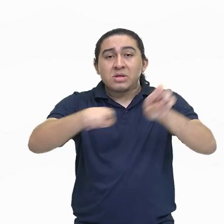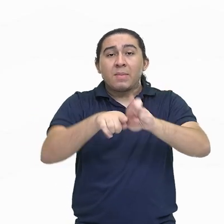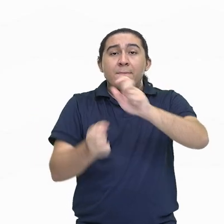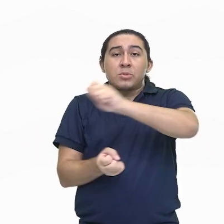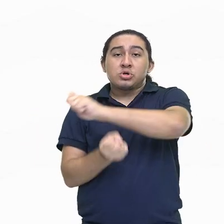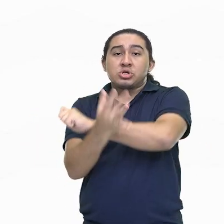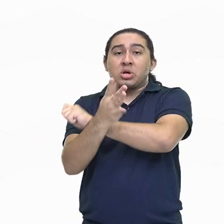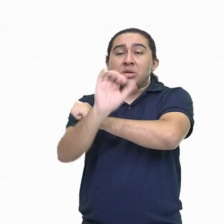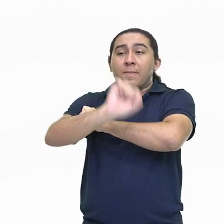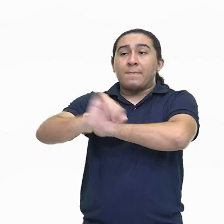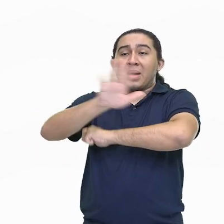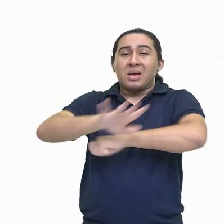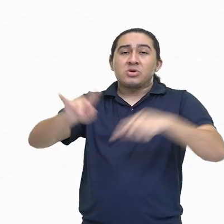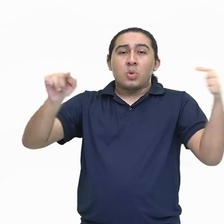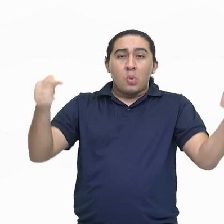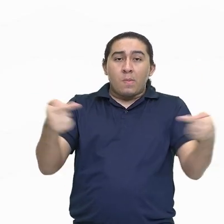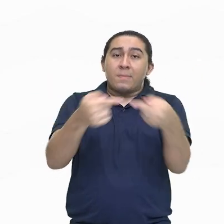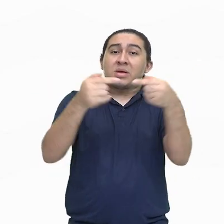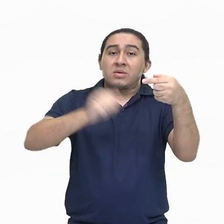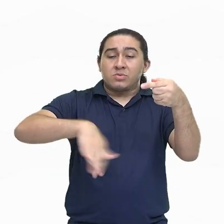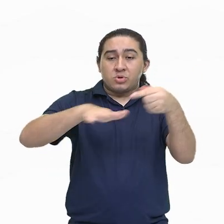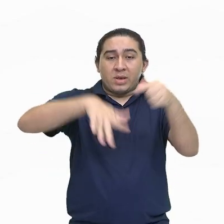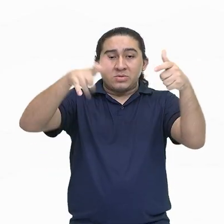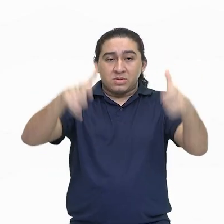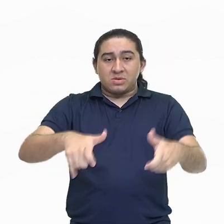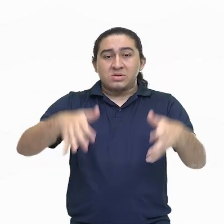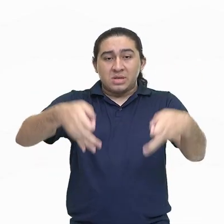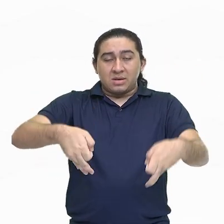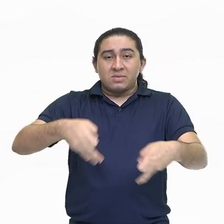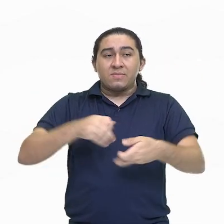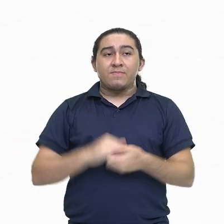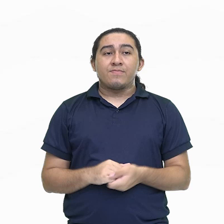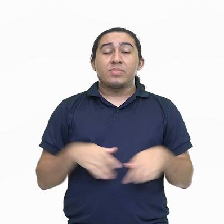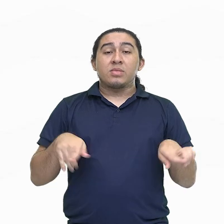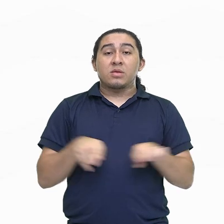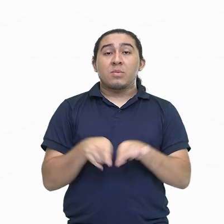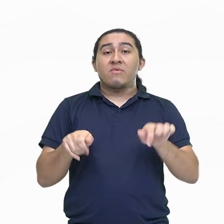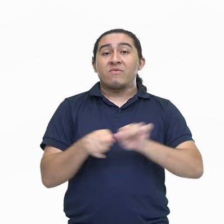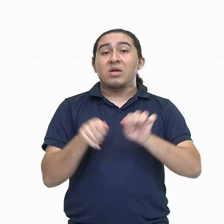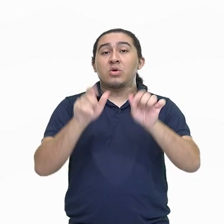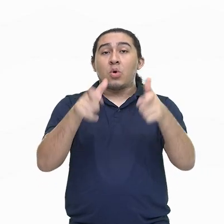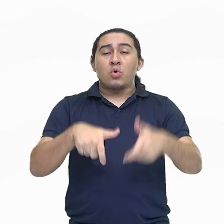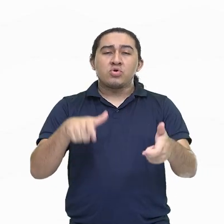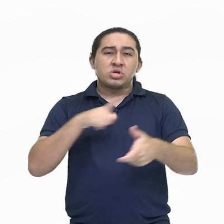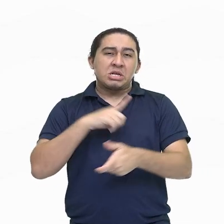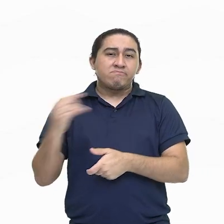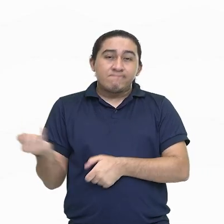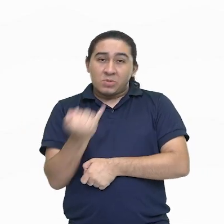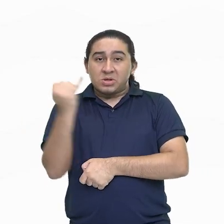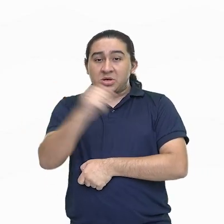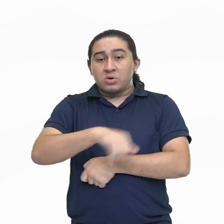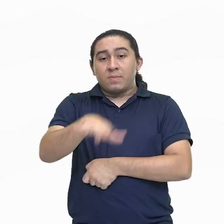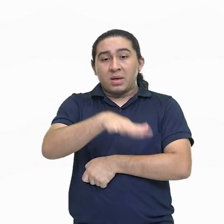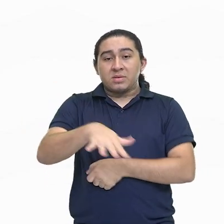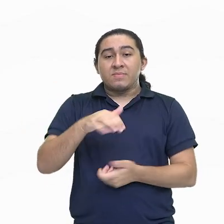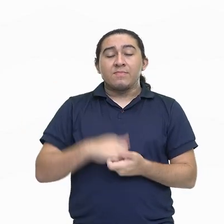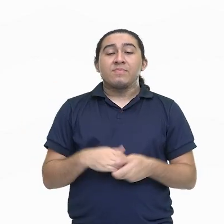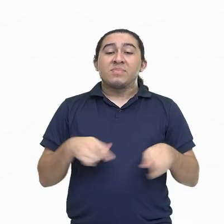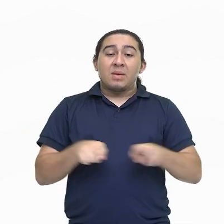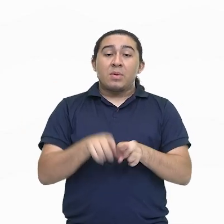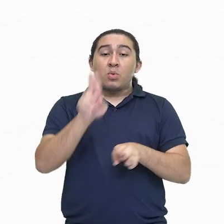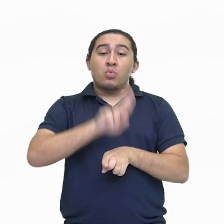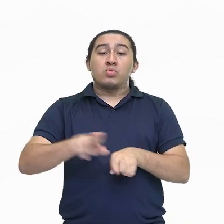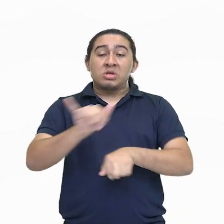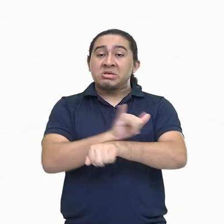pensadas especificamente para os locais. Normalmente, é feita em importantes monumentos. Há ainda o uso do videomapping